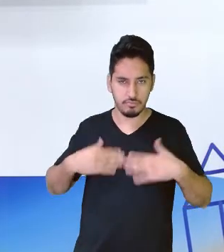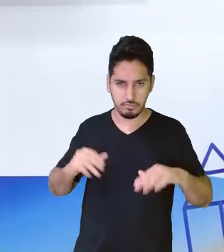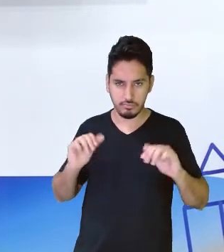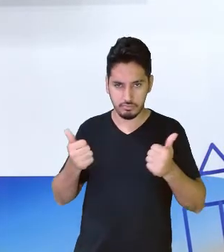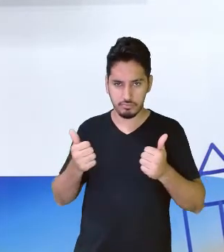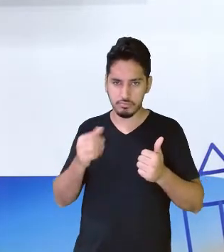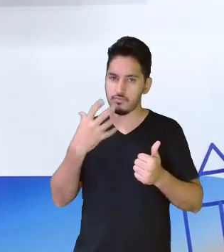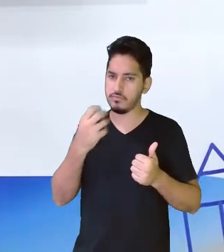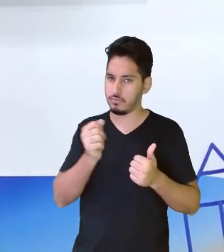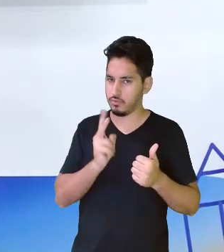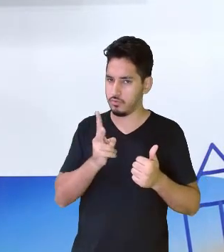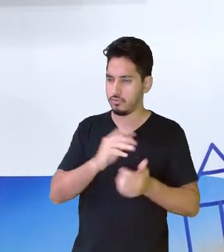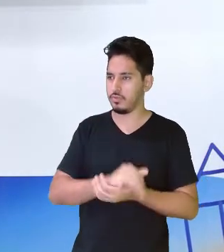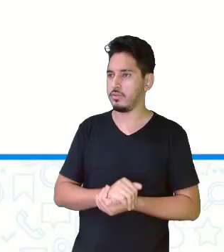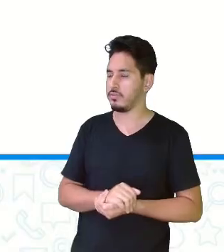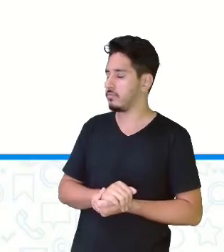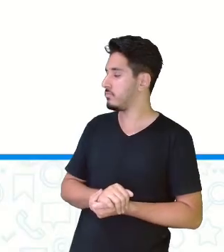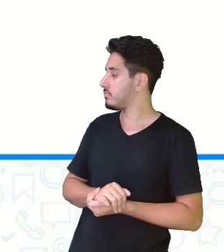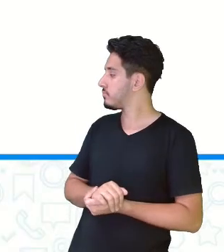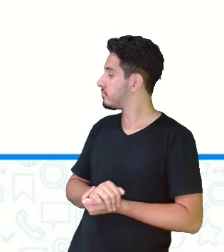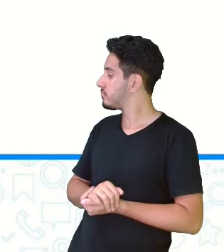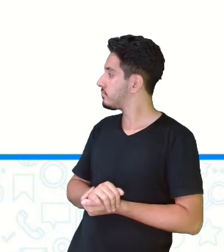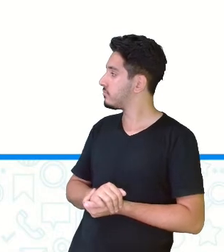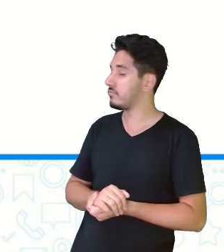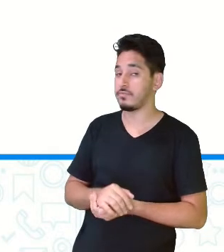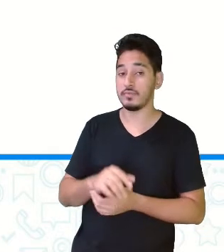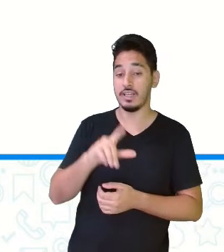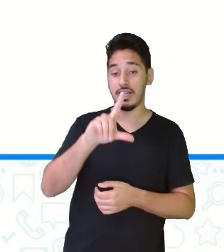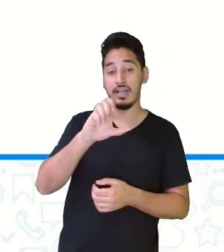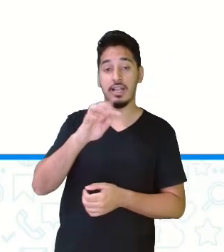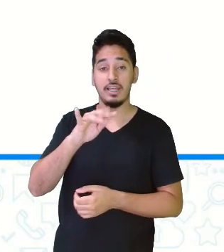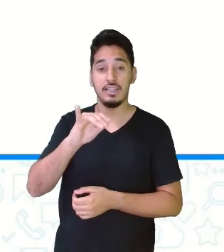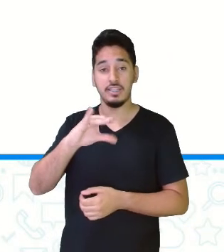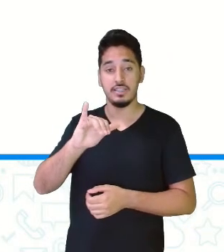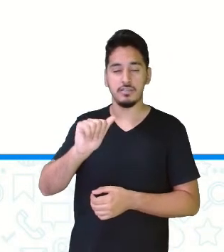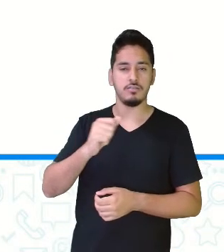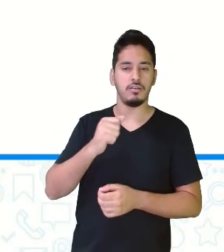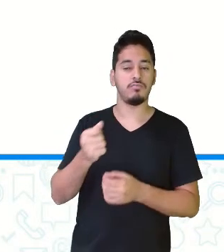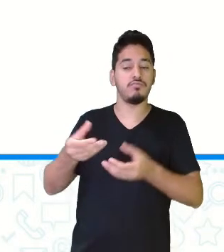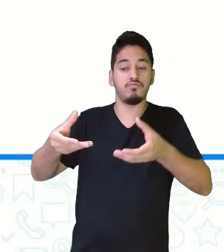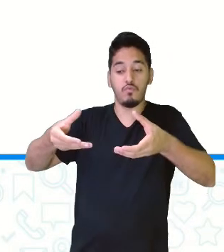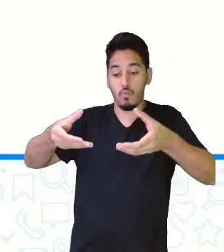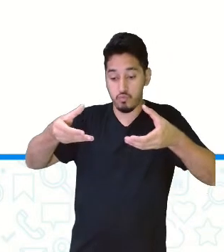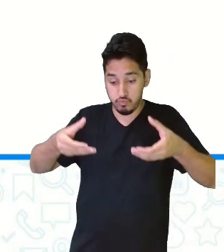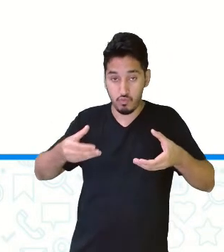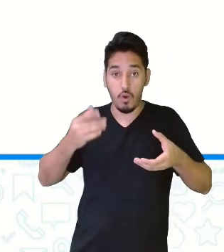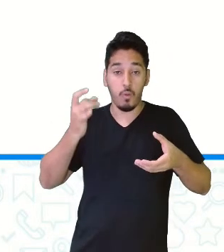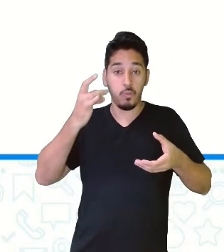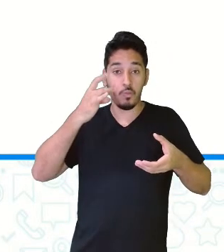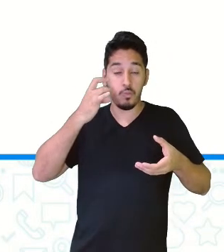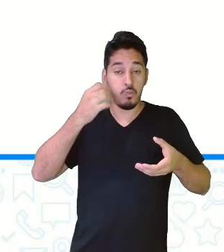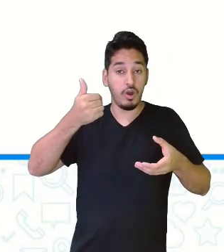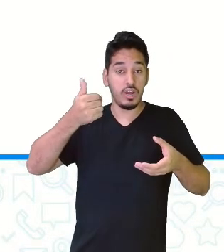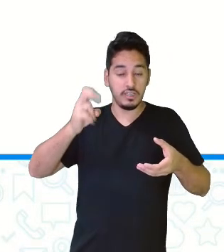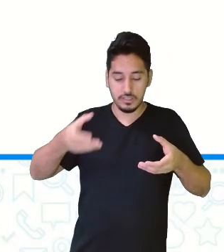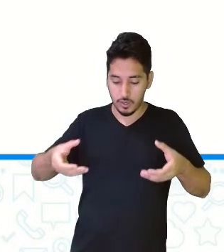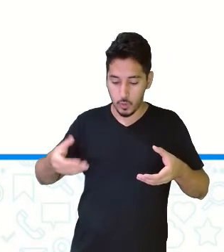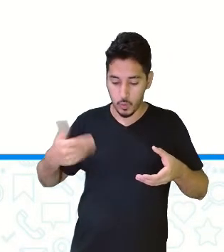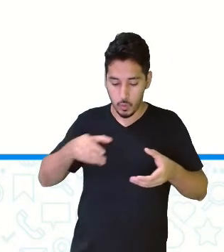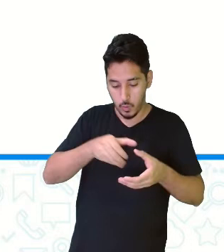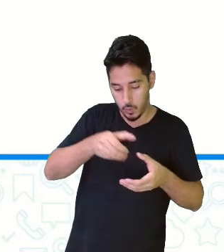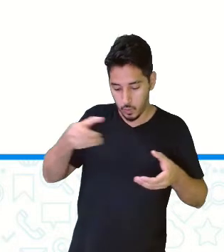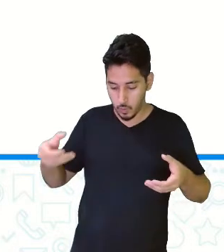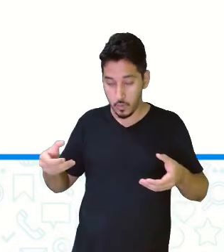Vamos continuar. Letícia ganhou uma caixa com 15 bombons. Ela dividiu com